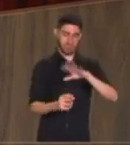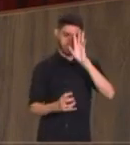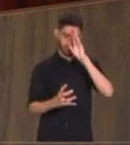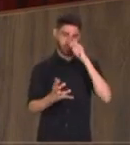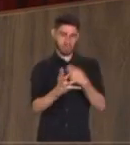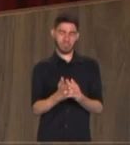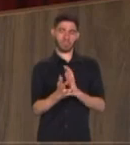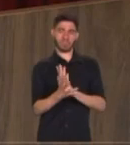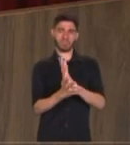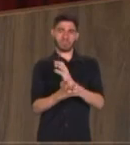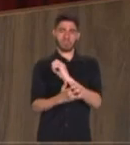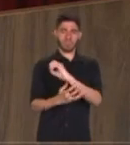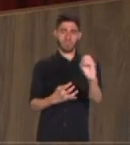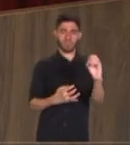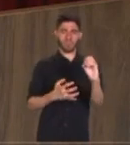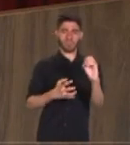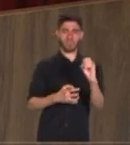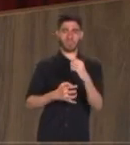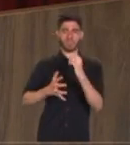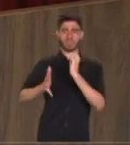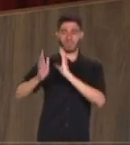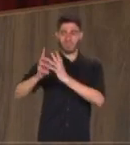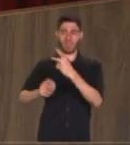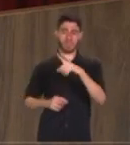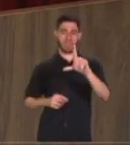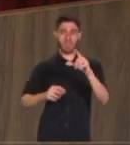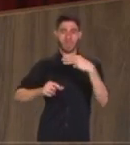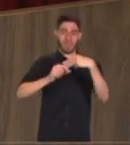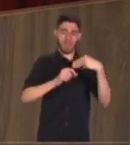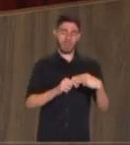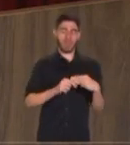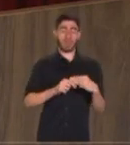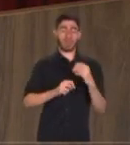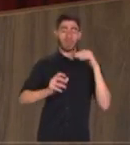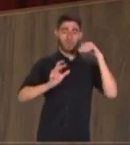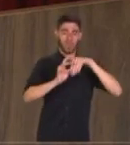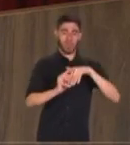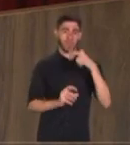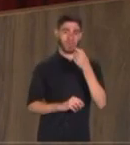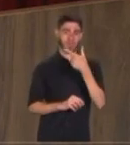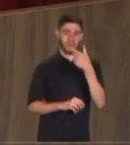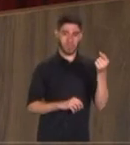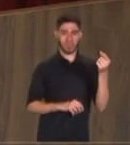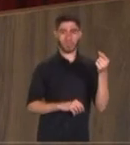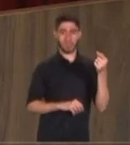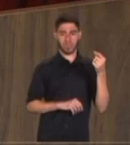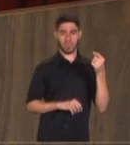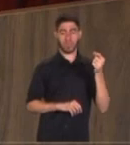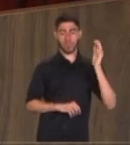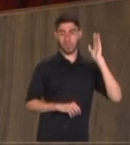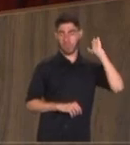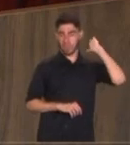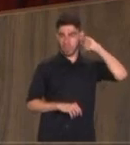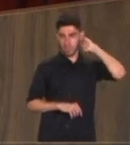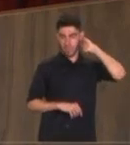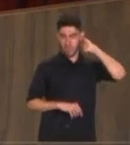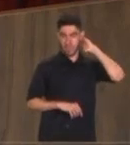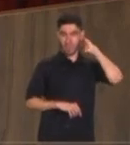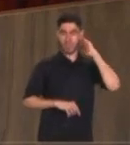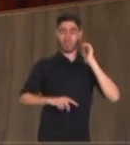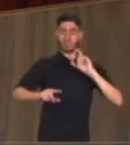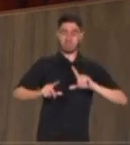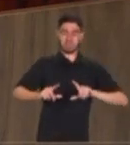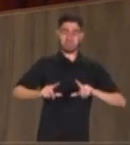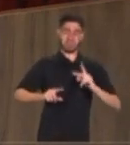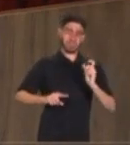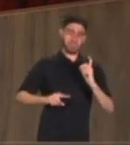nulidade dos votos recebidos pelo PL municipal nas eleições proporcionais de 2020 de Bragança, no Pará, e cassar o respectivo DRAP